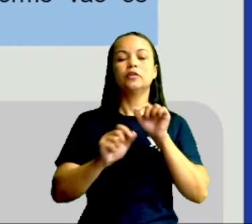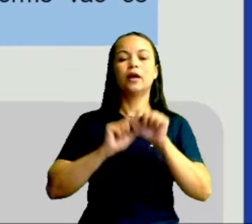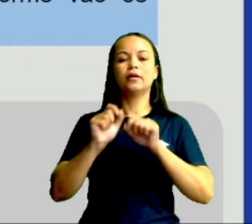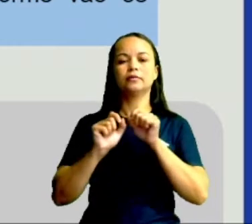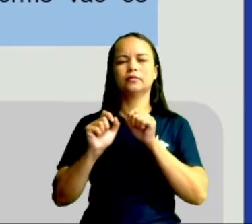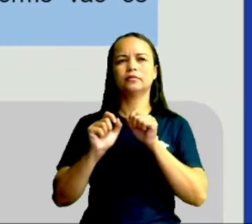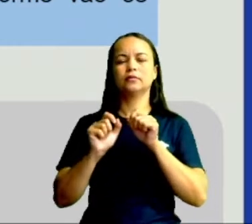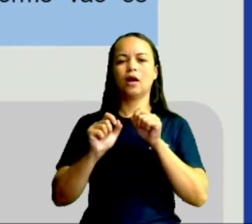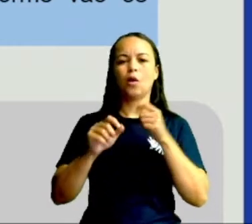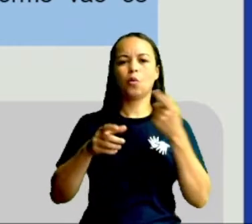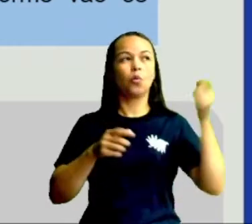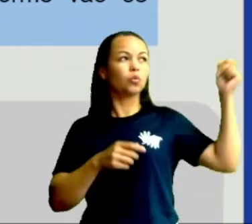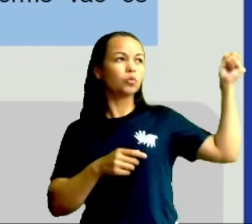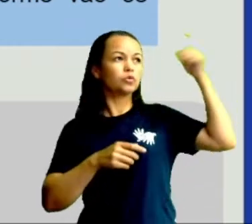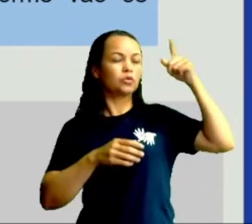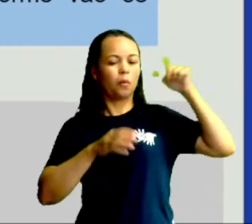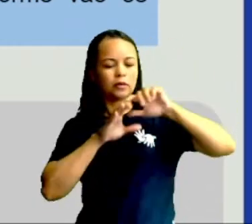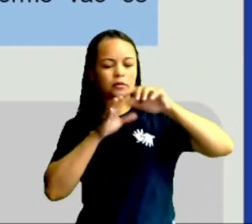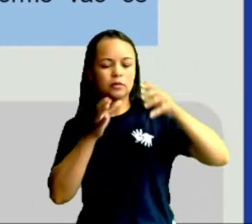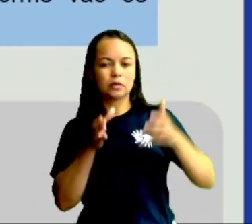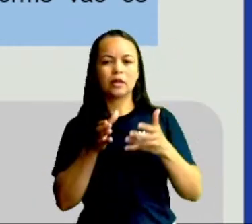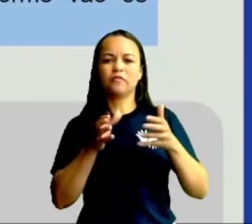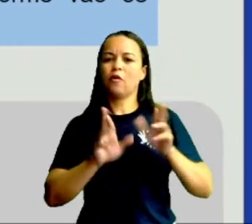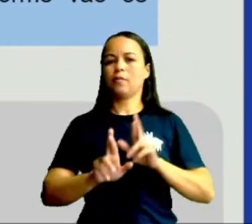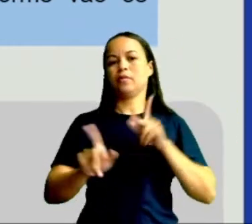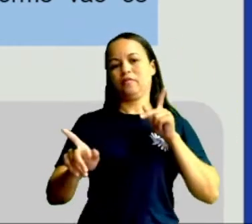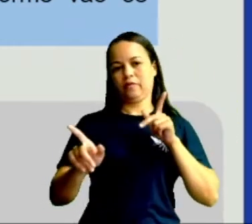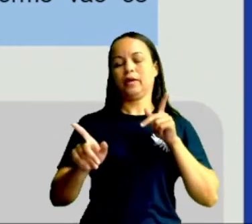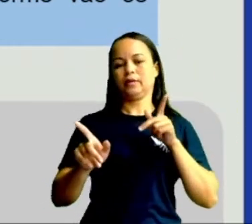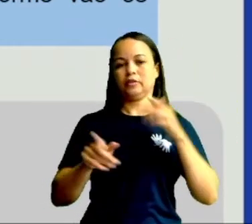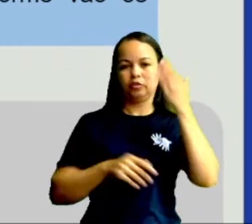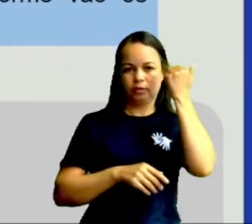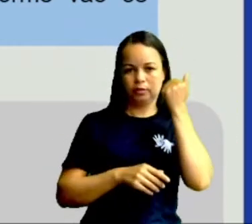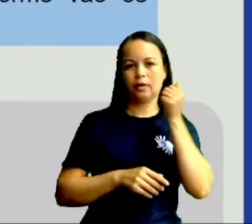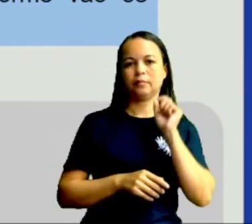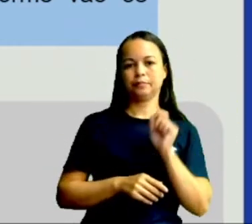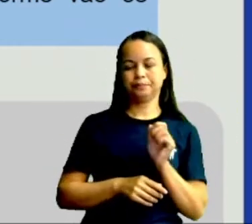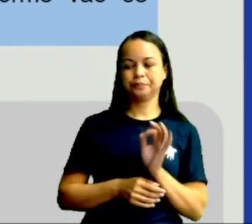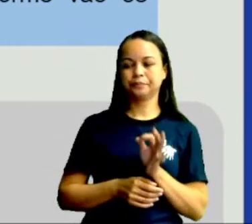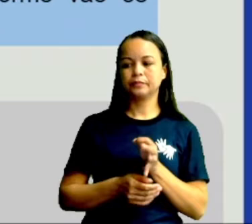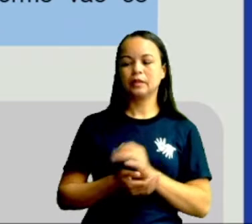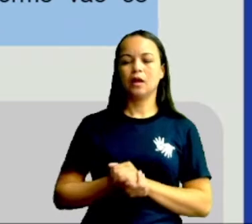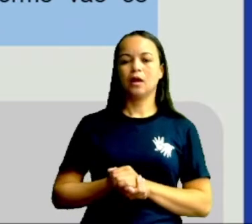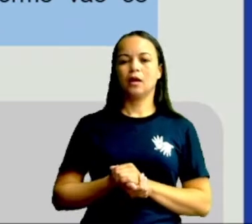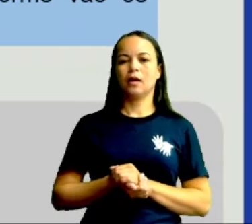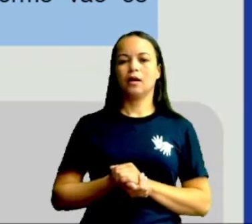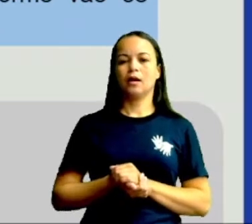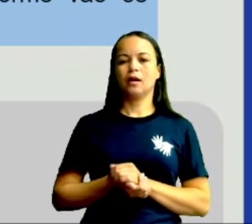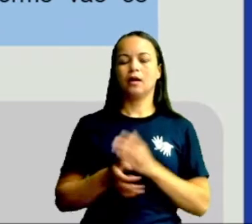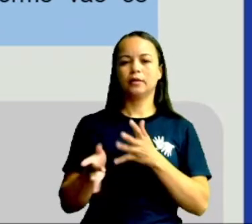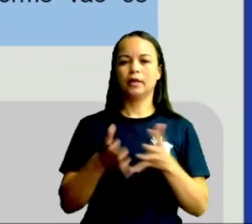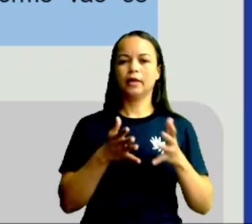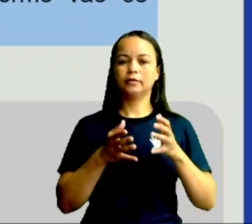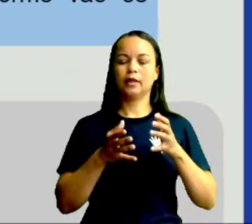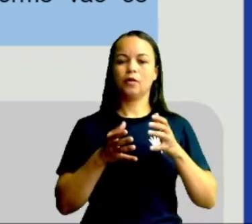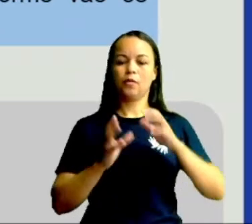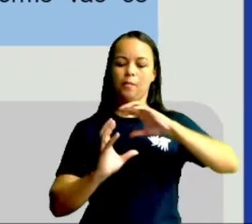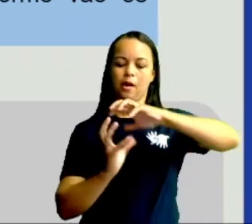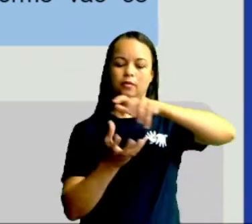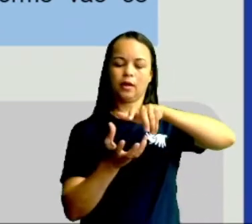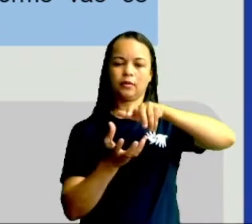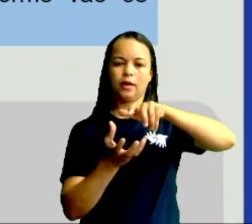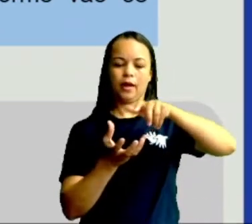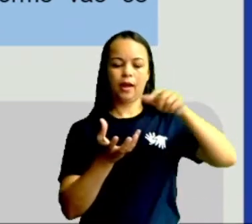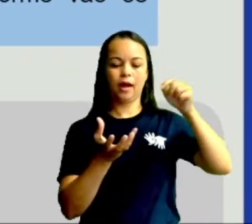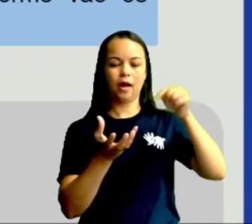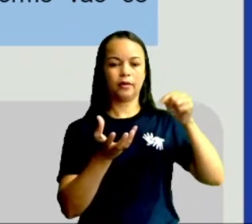forma distinta na Terra, né? De forma diferente, né? A gente sabe disso. Que aí há uma parte da Terra que